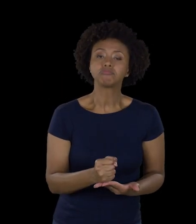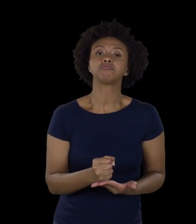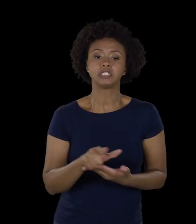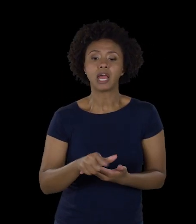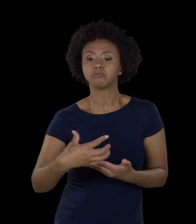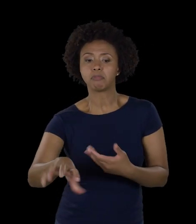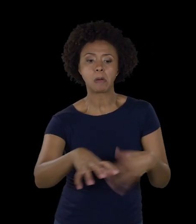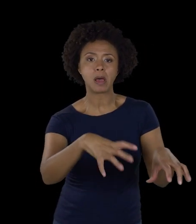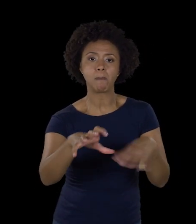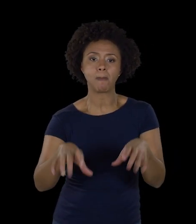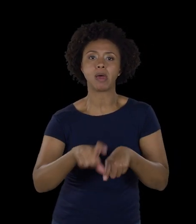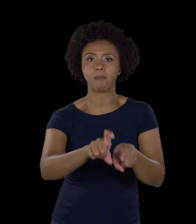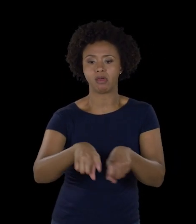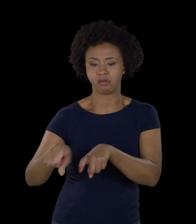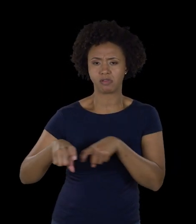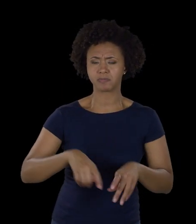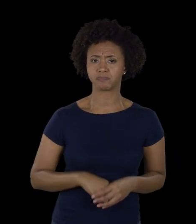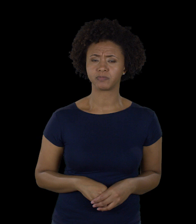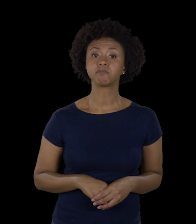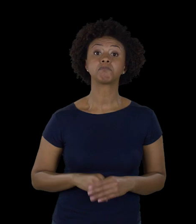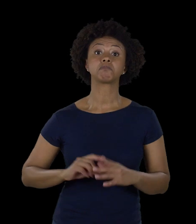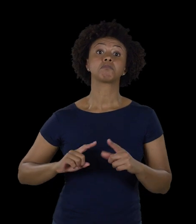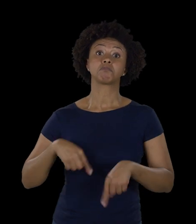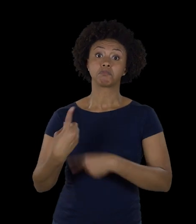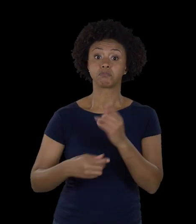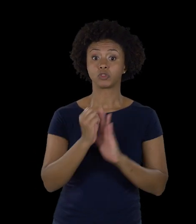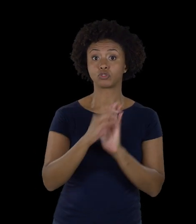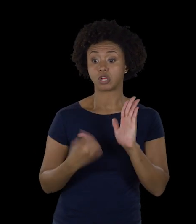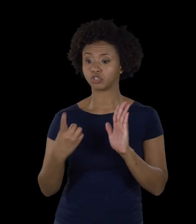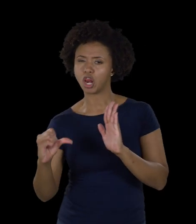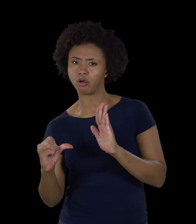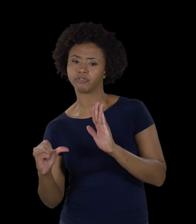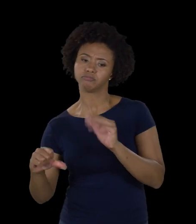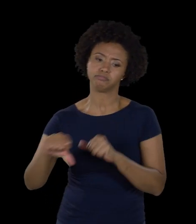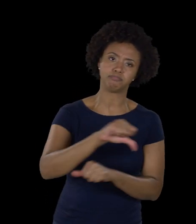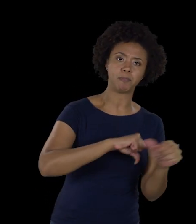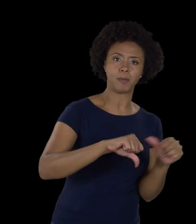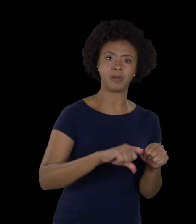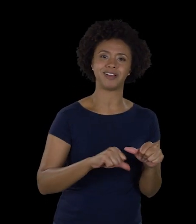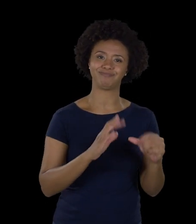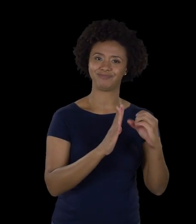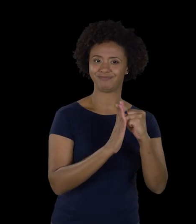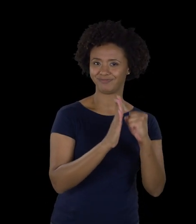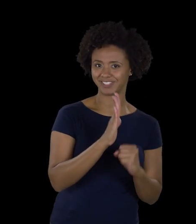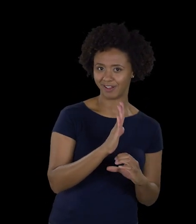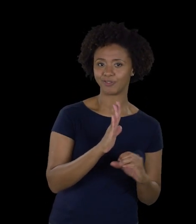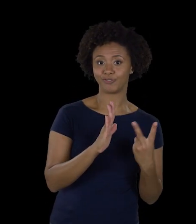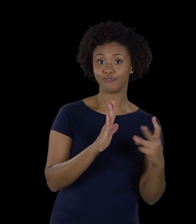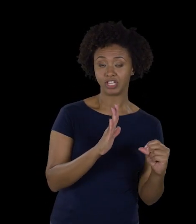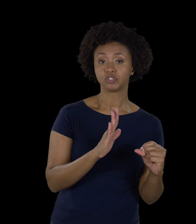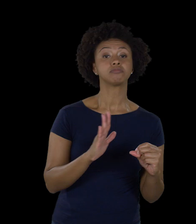se deslocavam para a fazenda. Era um contrato direto. Na virada do século XIX para o século XX, nós temos um outro produto, que